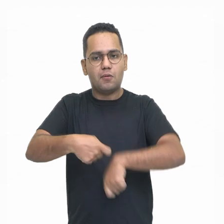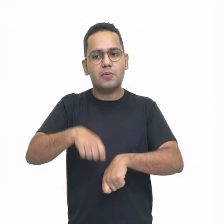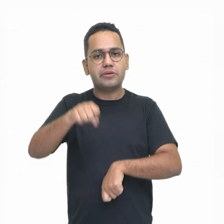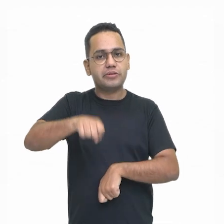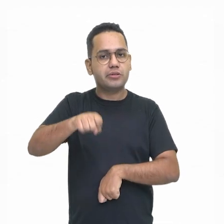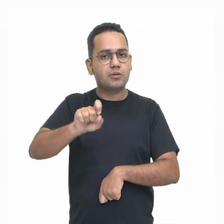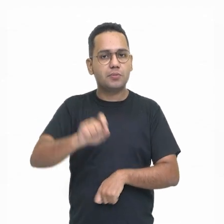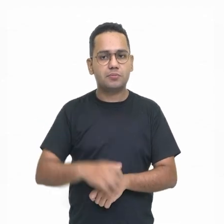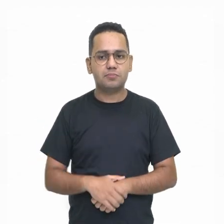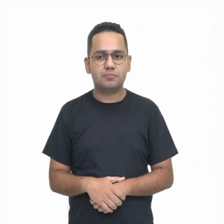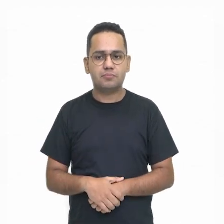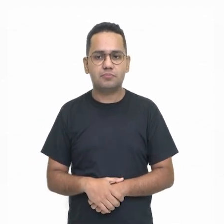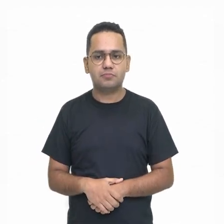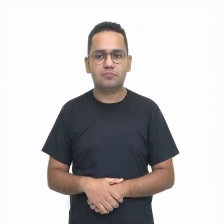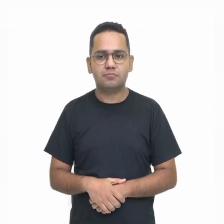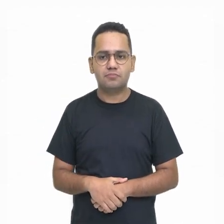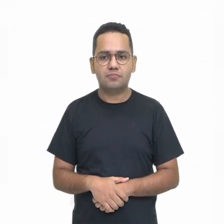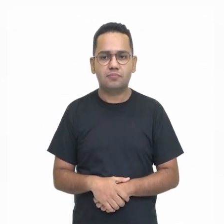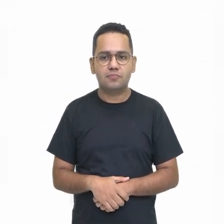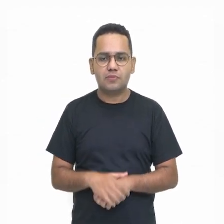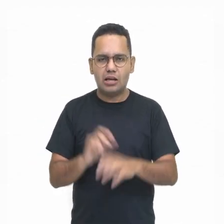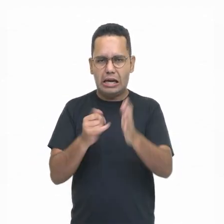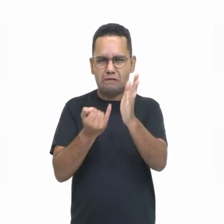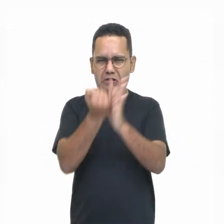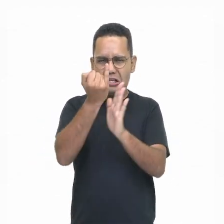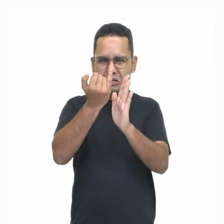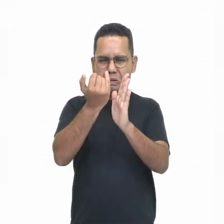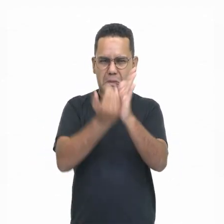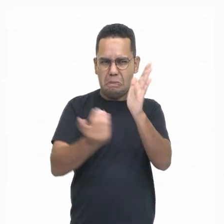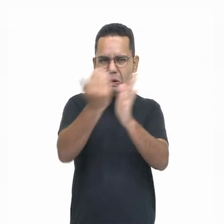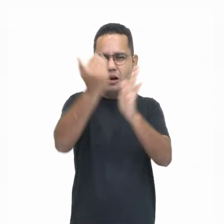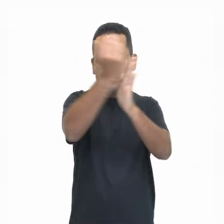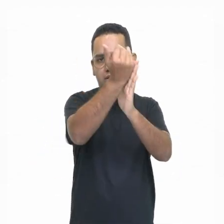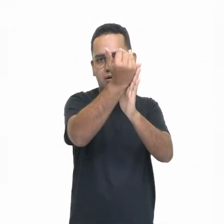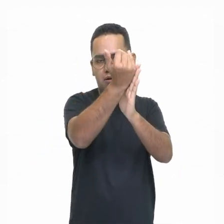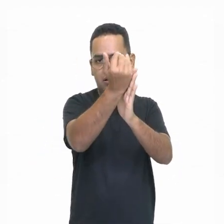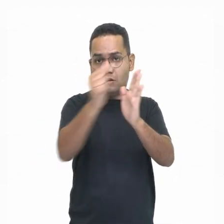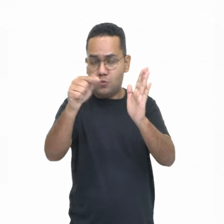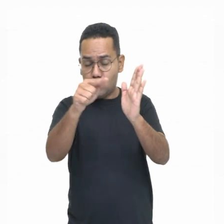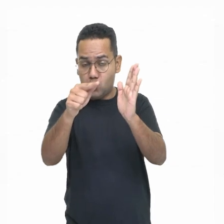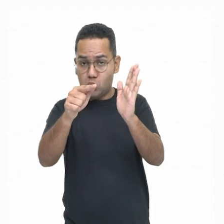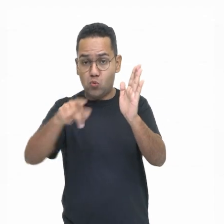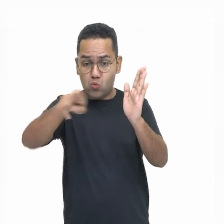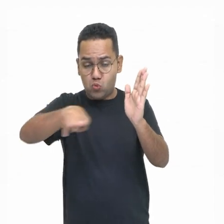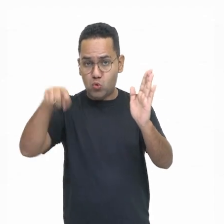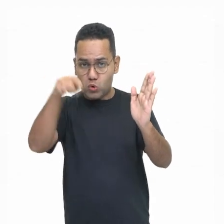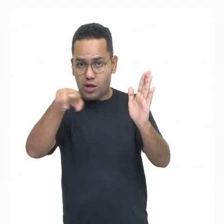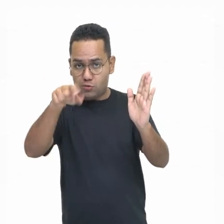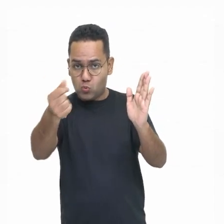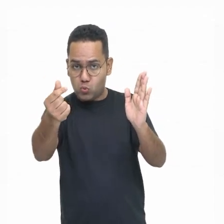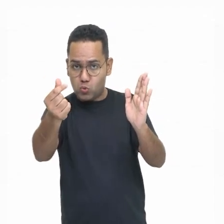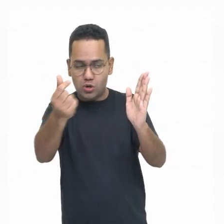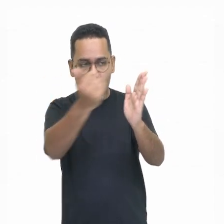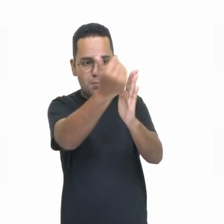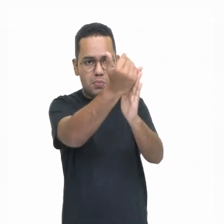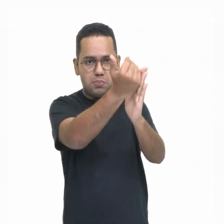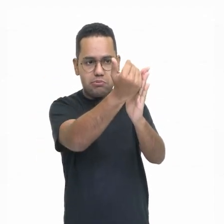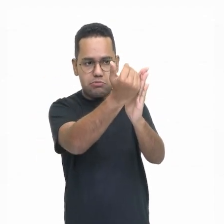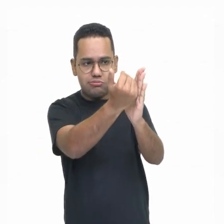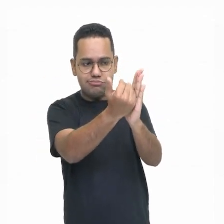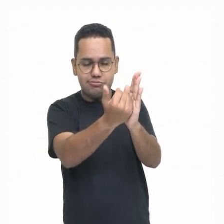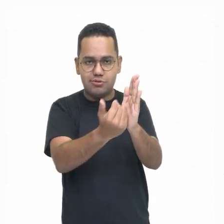através do processo de quê? De baixar, de quebrar a alta da inflação naquele momento, trazendo o quê?